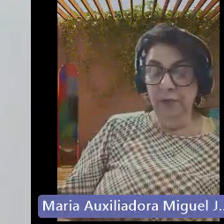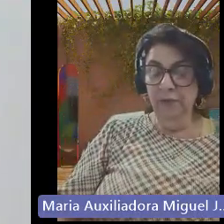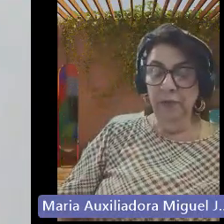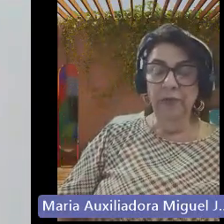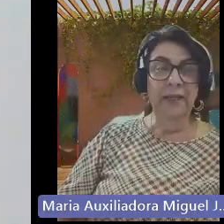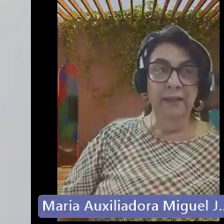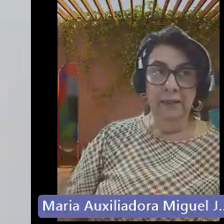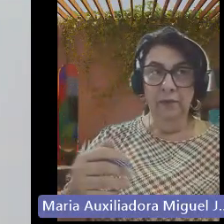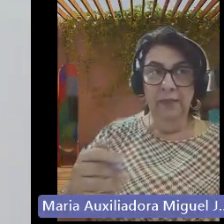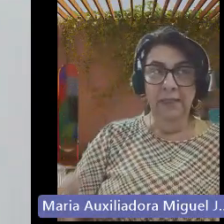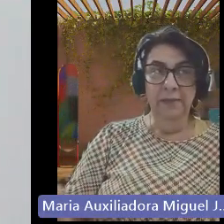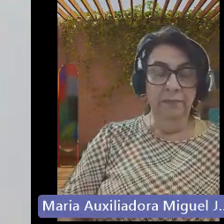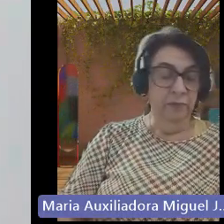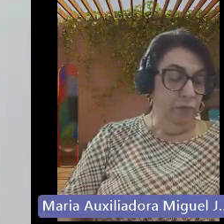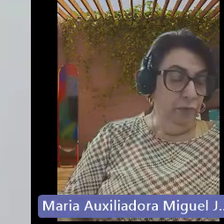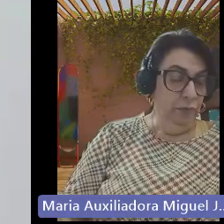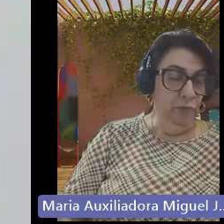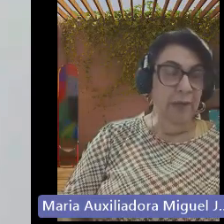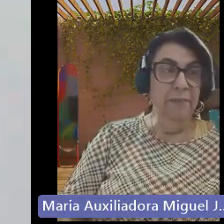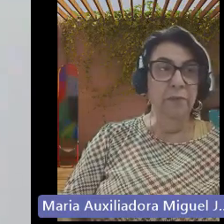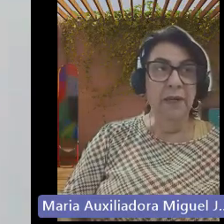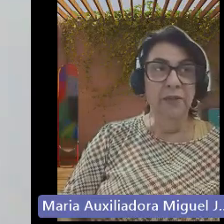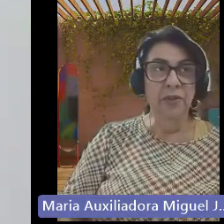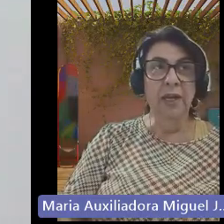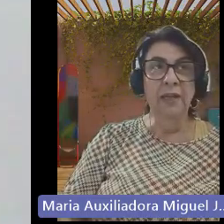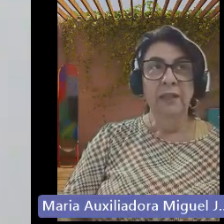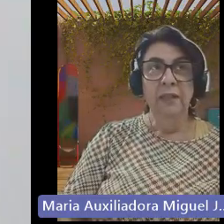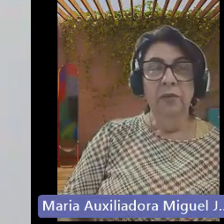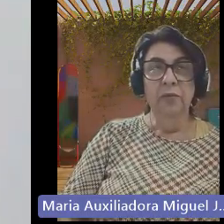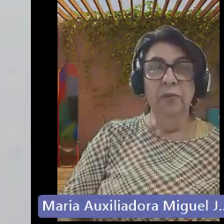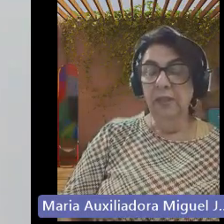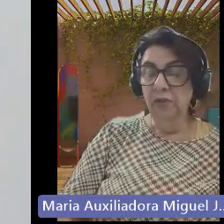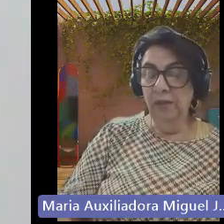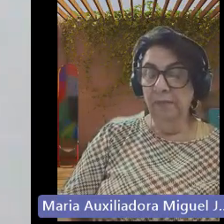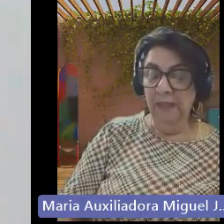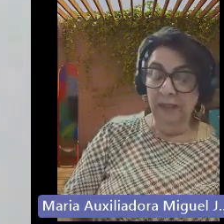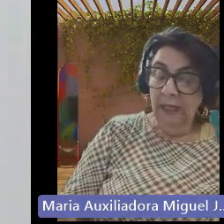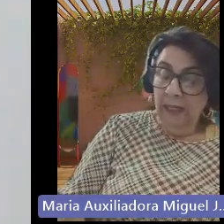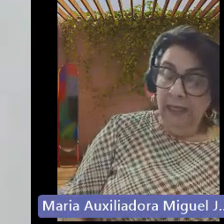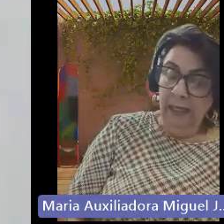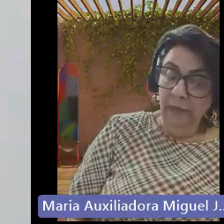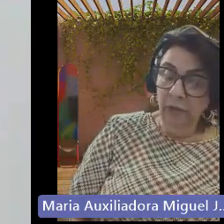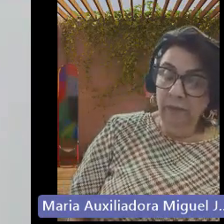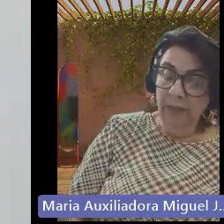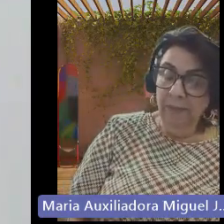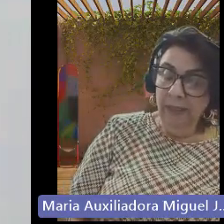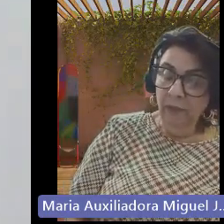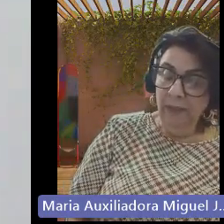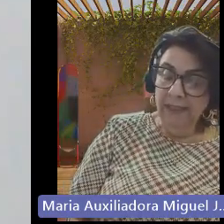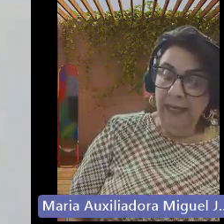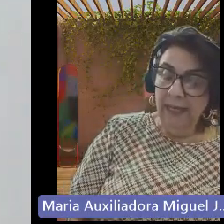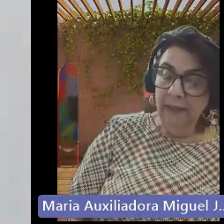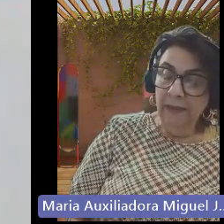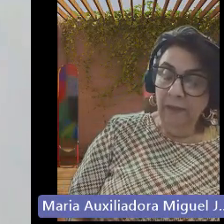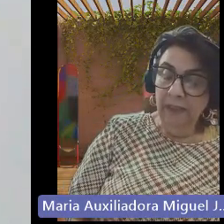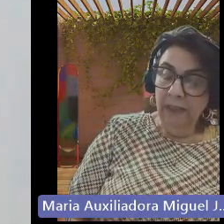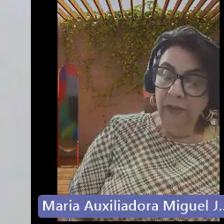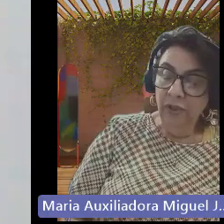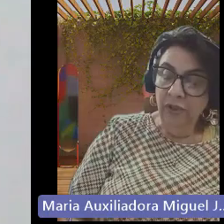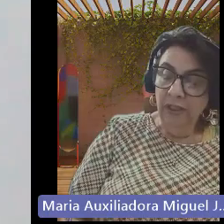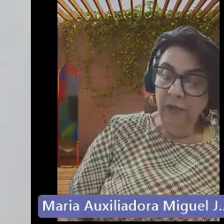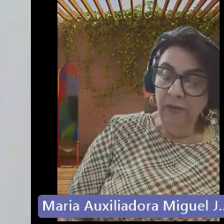última, depois eu volto lá no exemplo, no caminho para achar o modelo de ementa. Autonomia para atualizar,